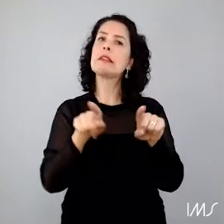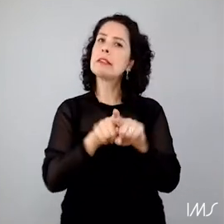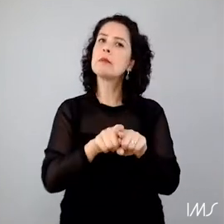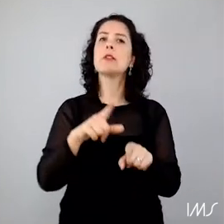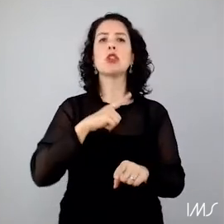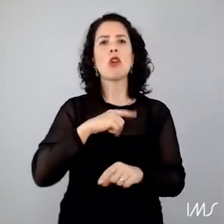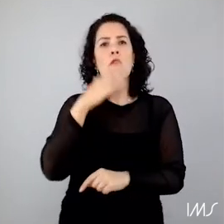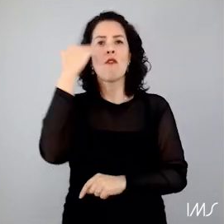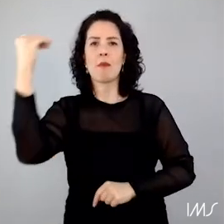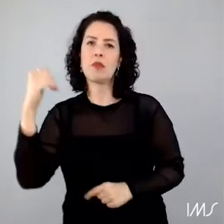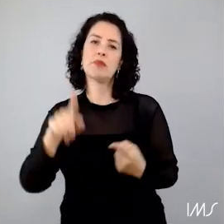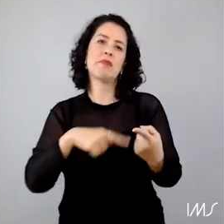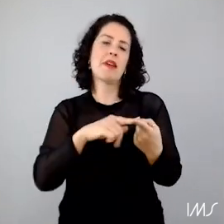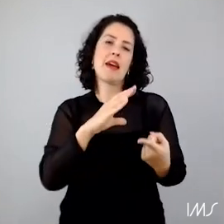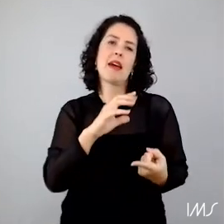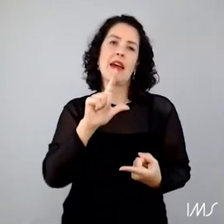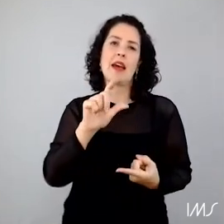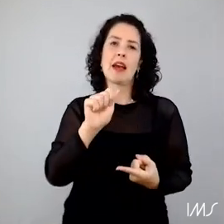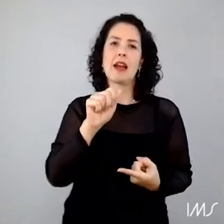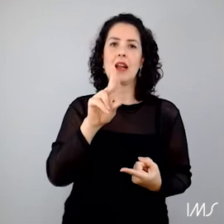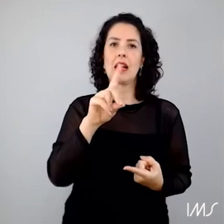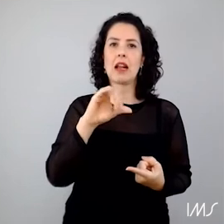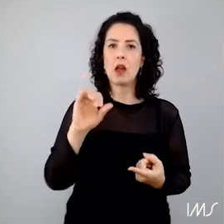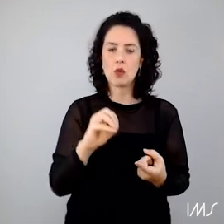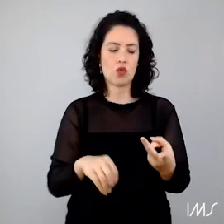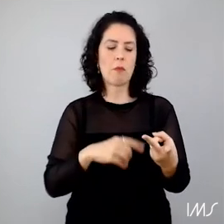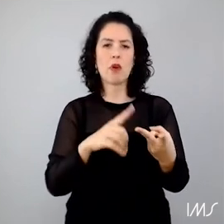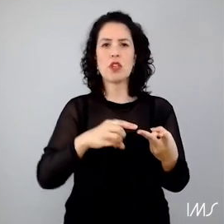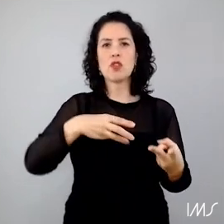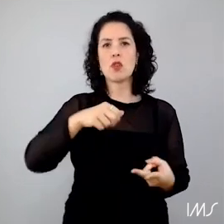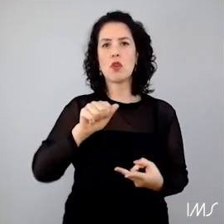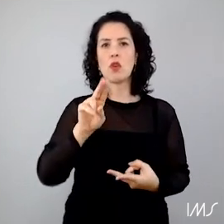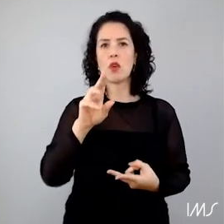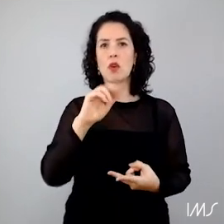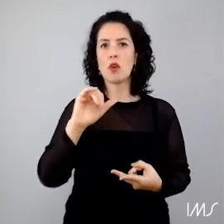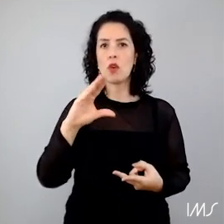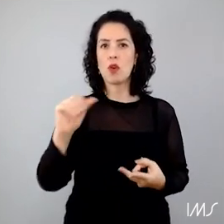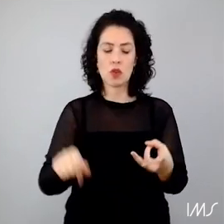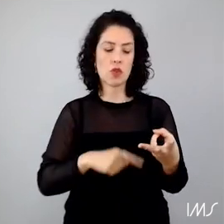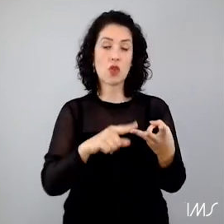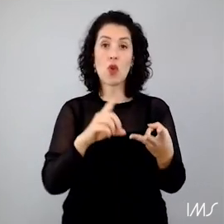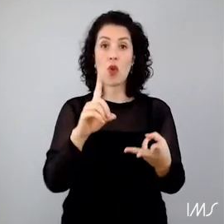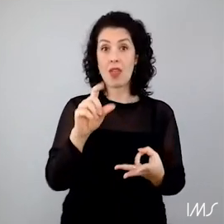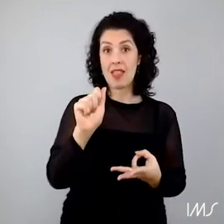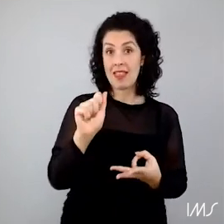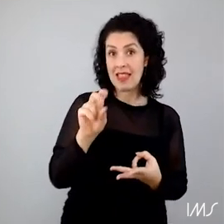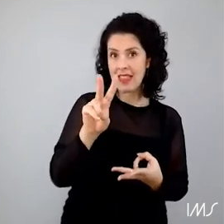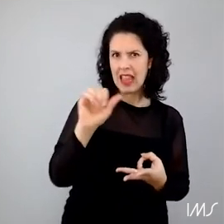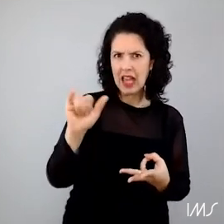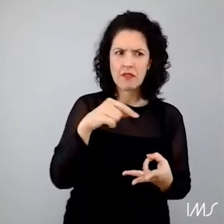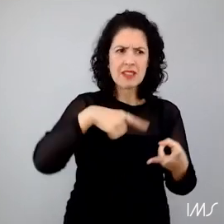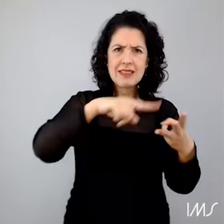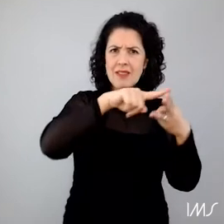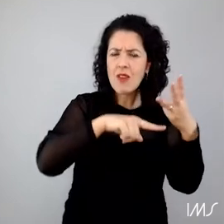fotografia brasileira, como Cláudio Dujar, Maurinho Bistigliato, David Zin, Leo Parrella, Jorge Love, que